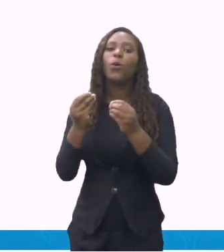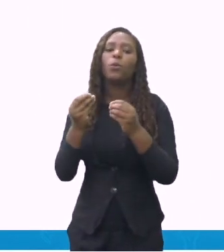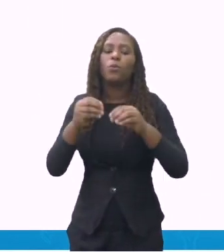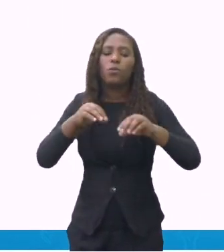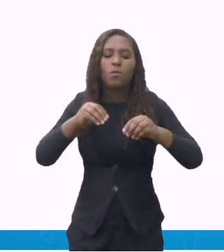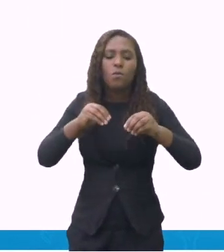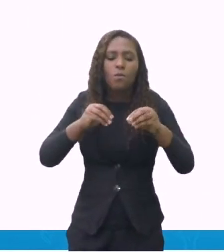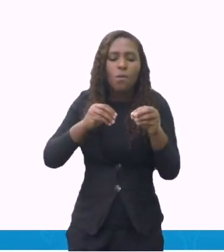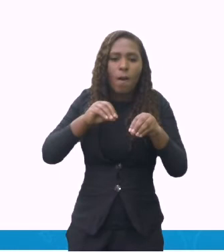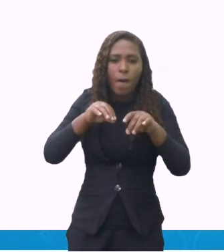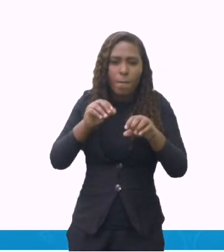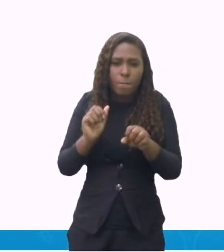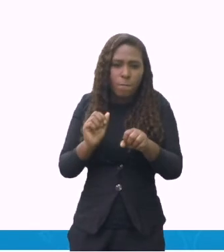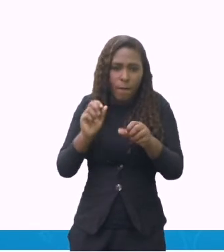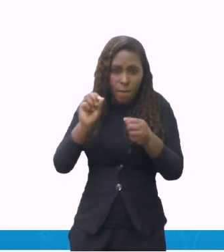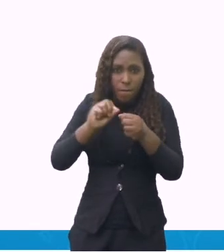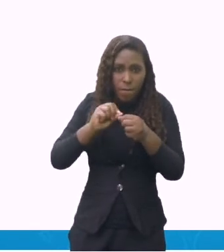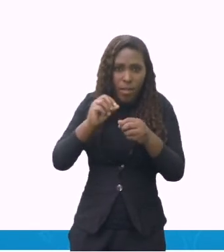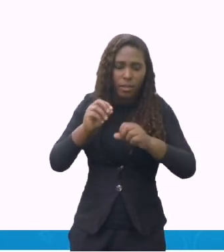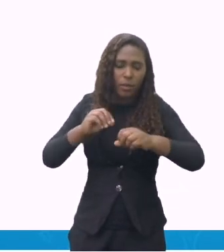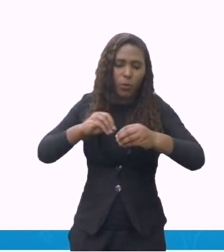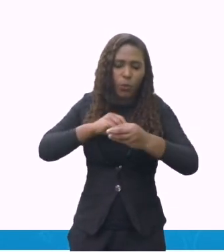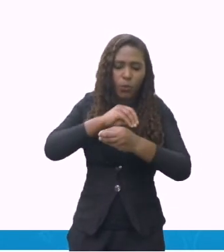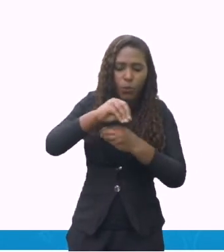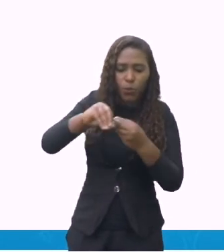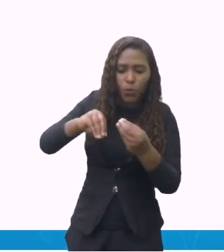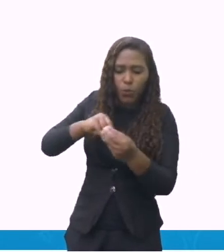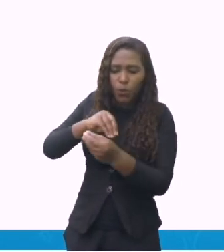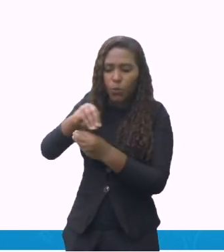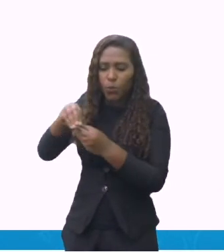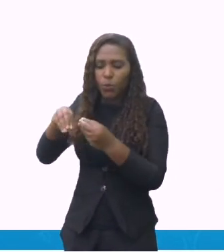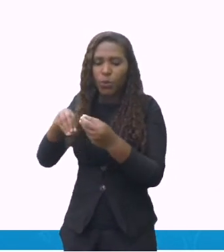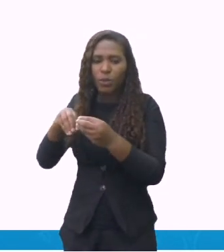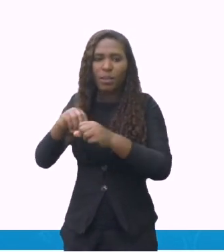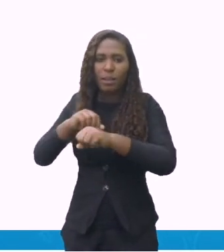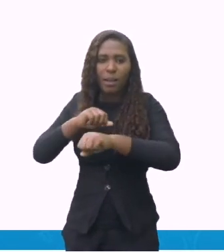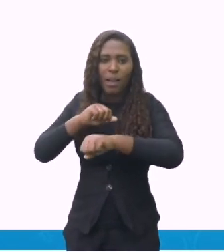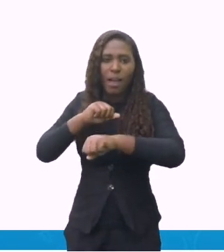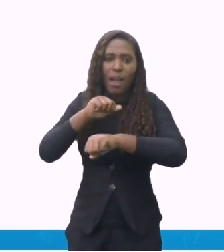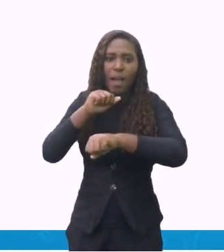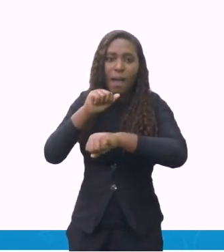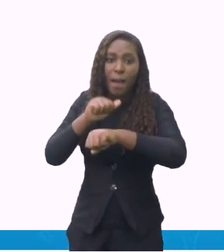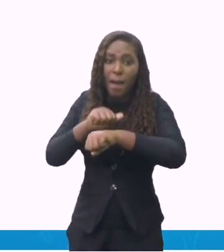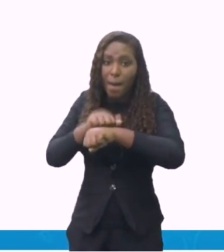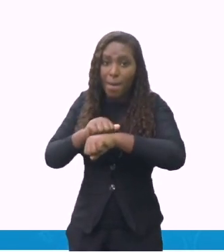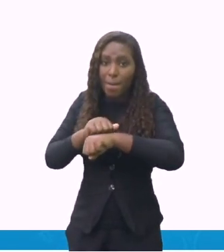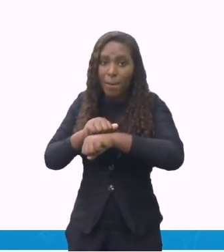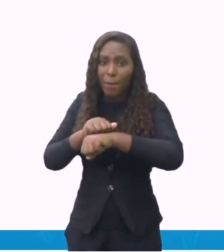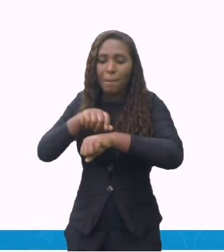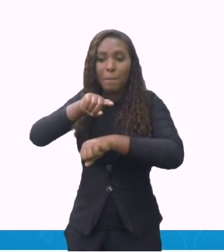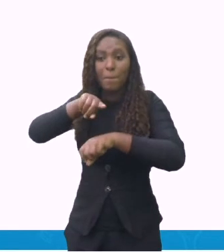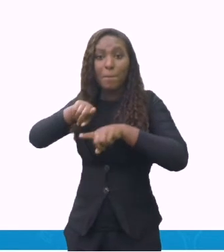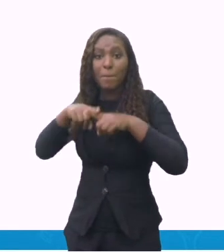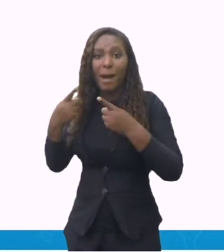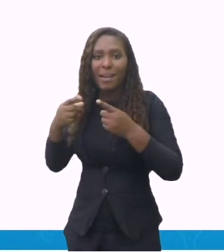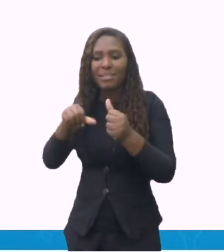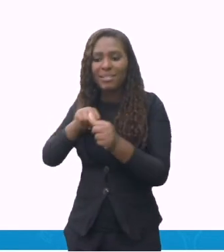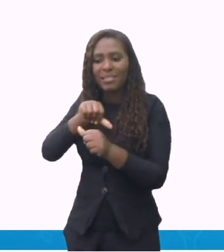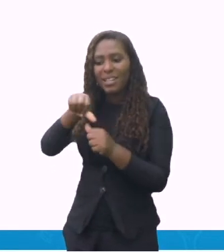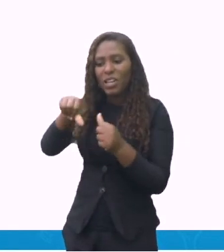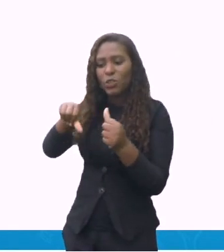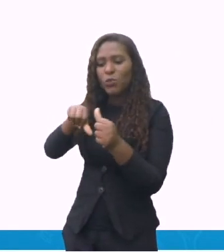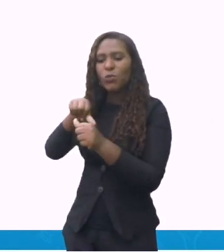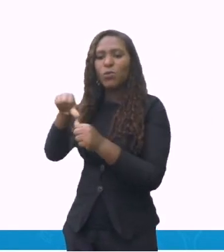temperatura das rochas magmáticas e sedimentares. Então, as rochas metamórficas,